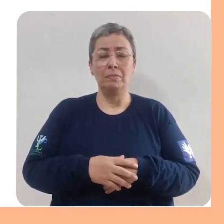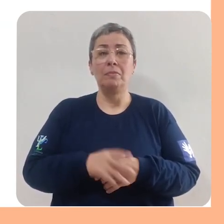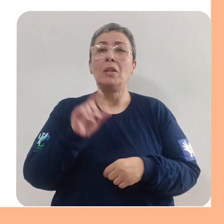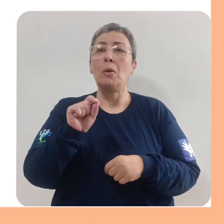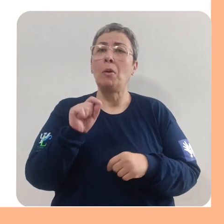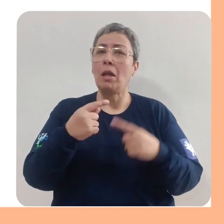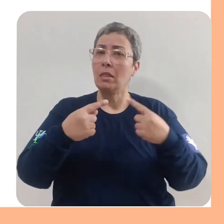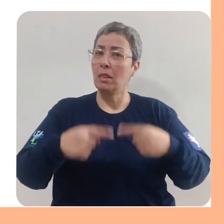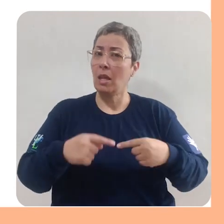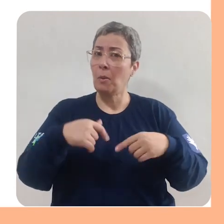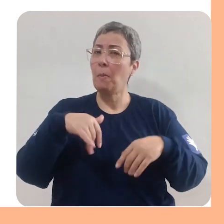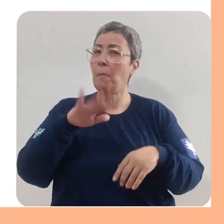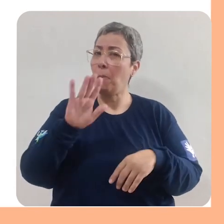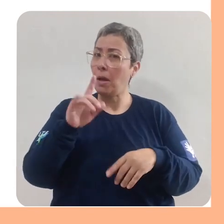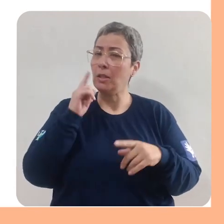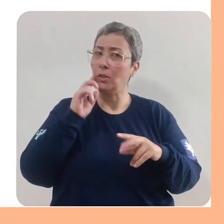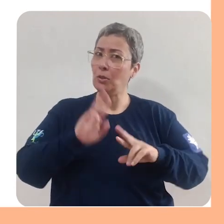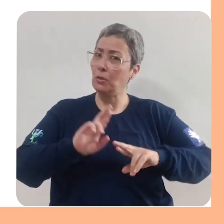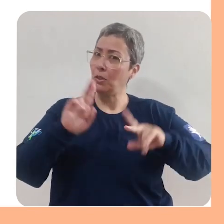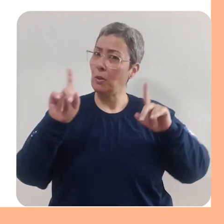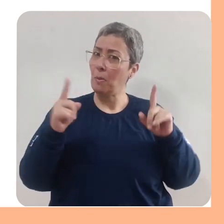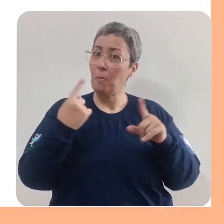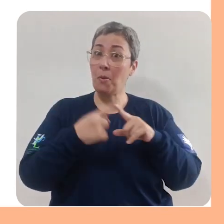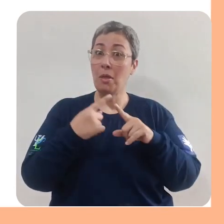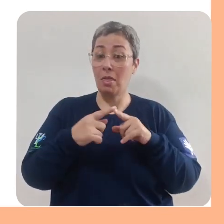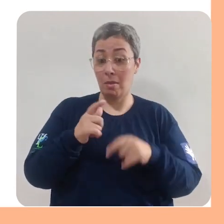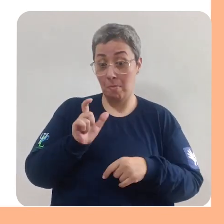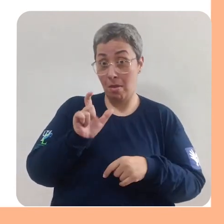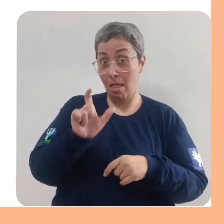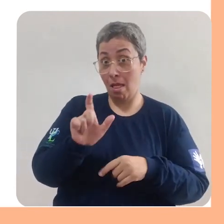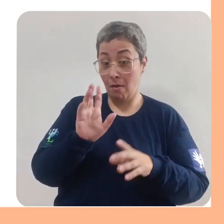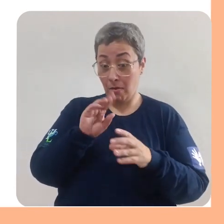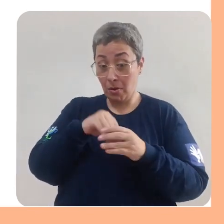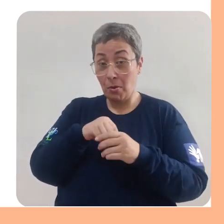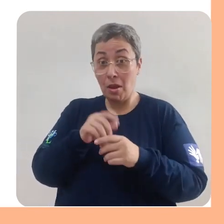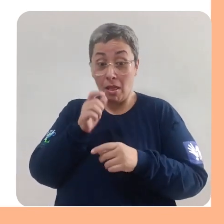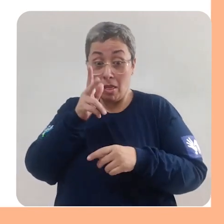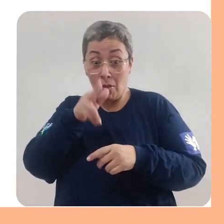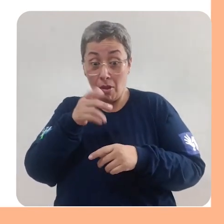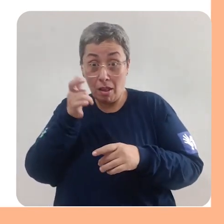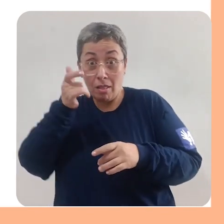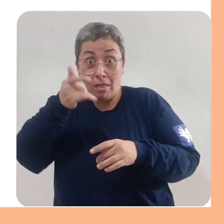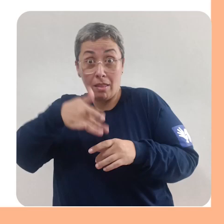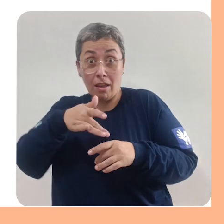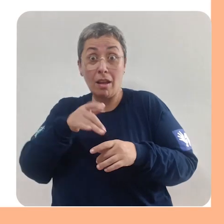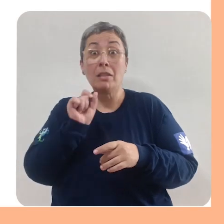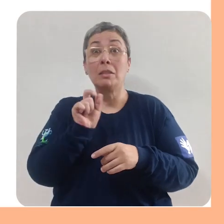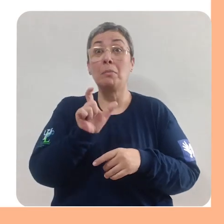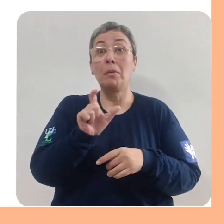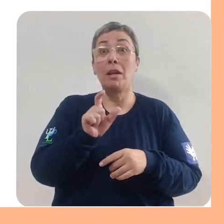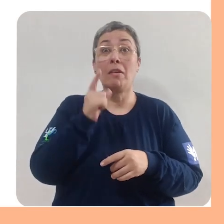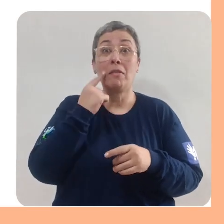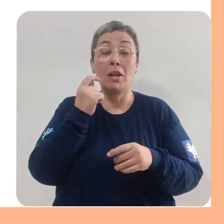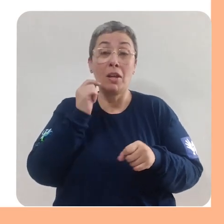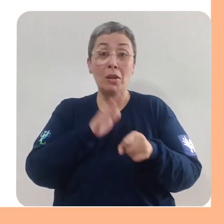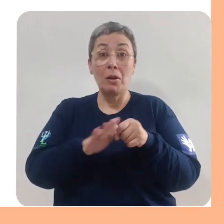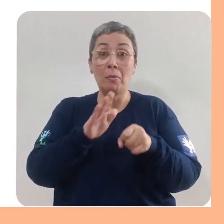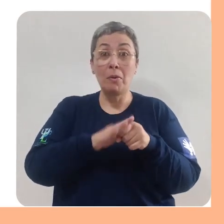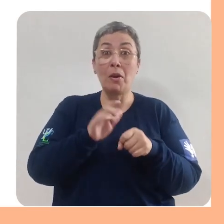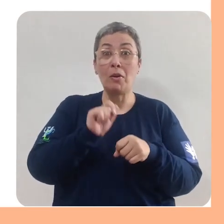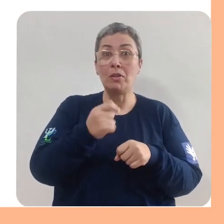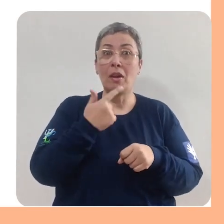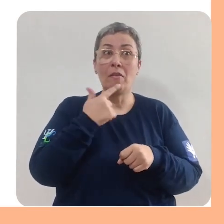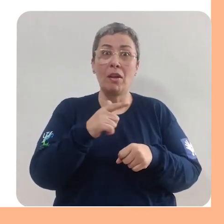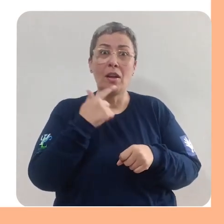Esse desafio é um pouquinho diferente porque a palavra que está escondida dentro da palavra cebola se pronuncia de